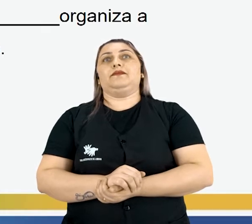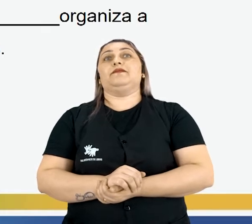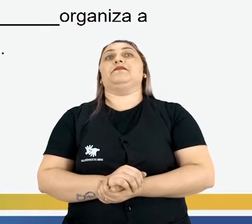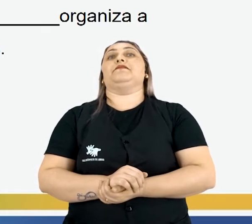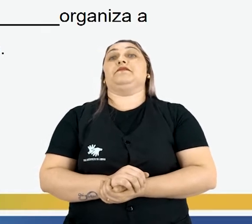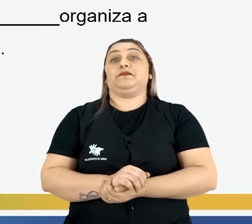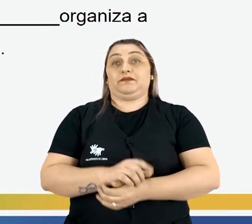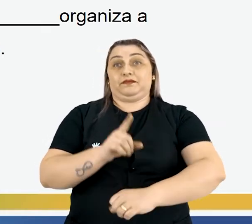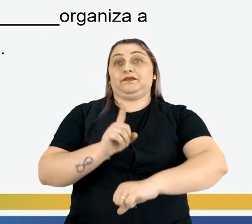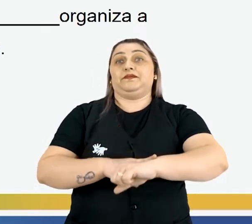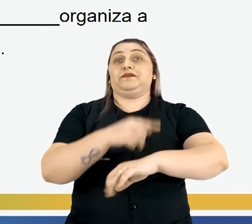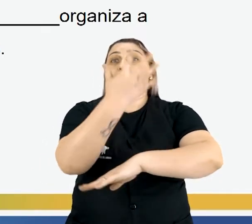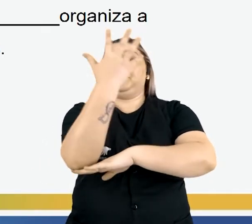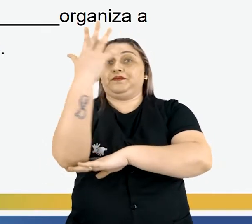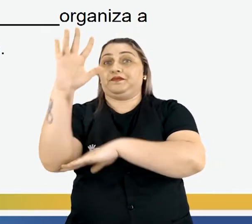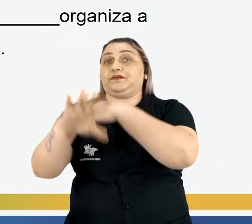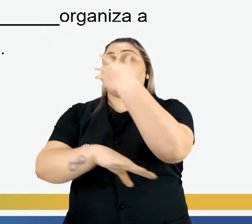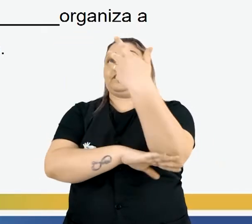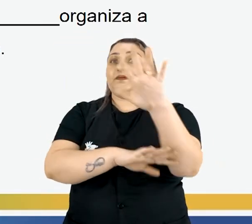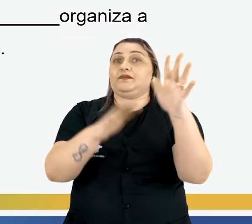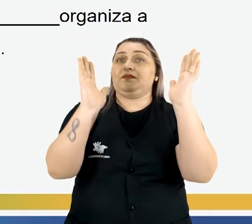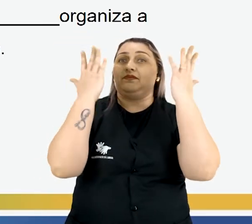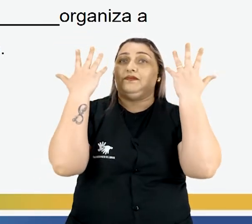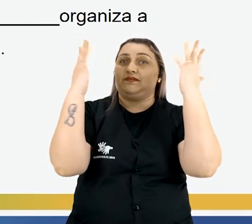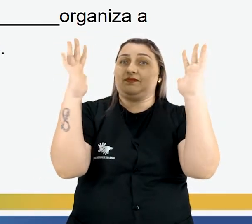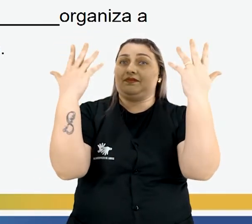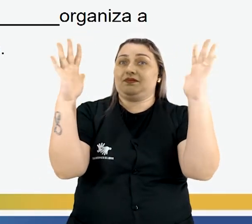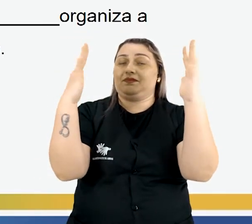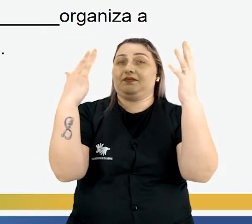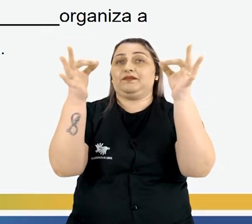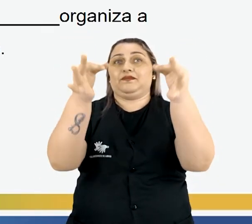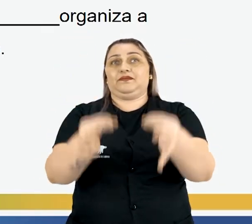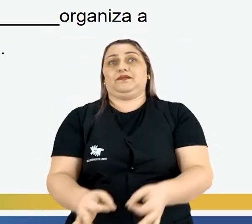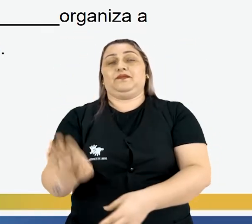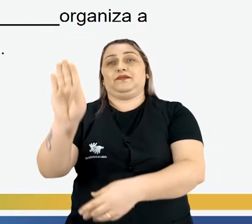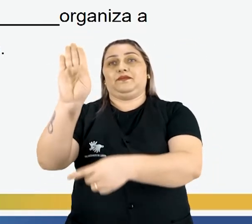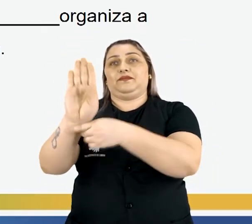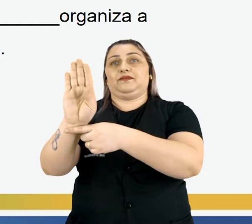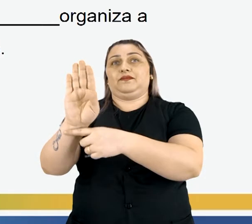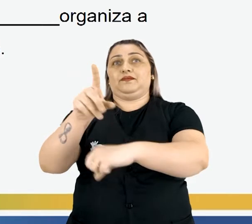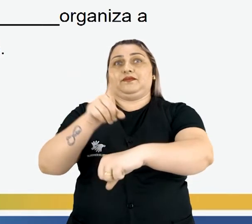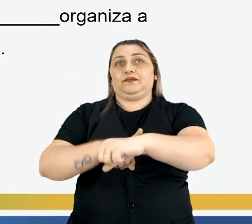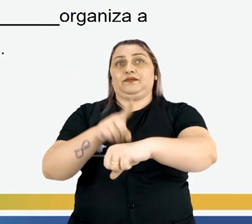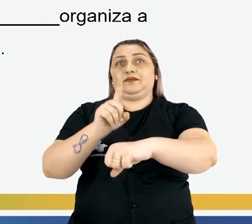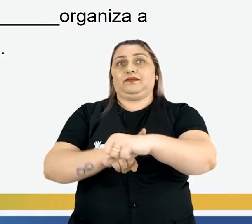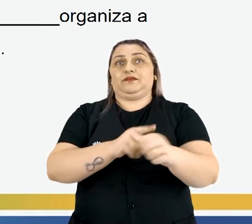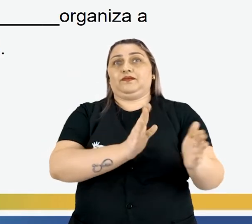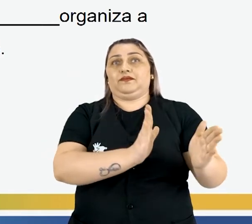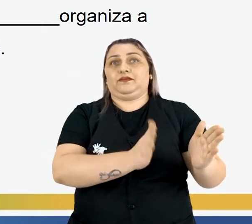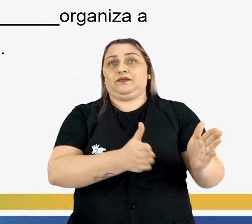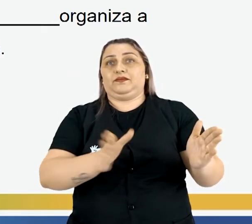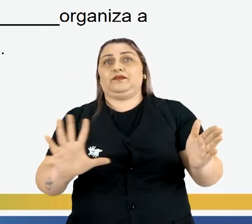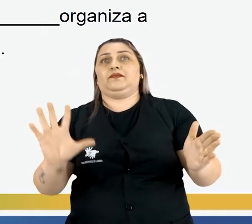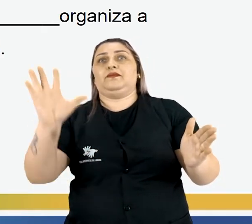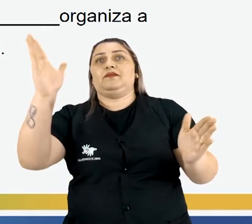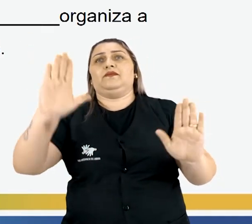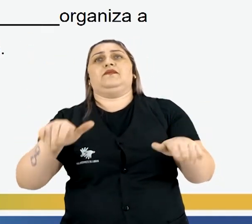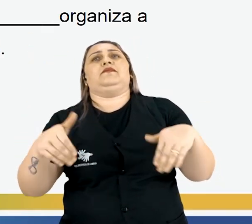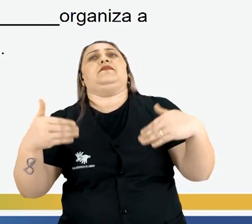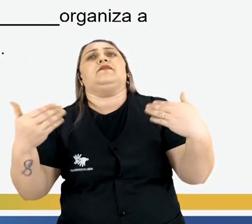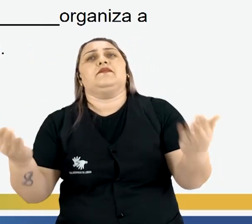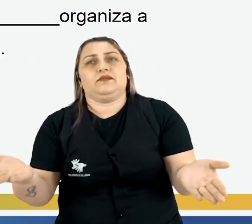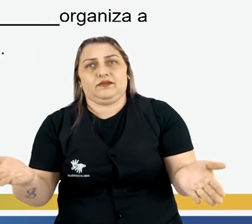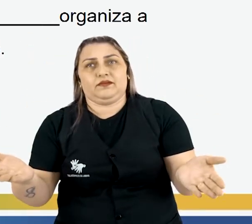O tempo da natureza, acertaram, parabéns. Letra B, o tempo cronológico